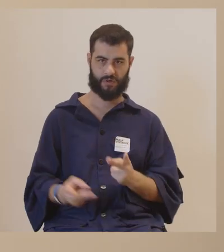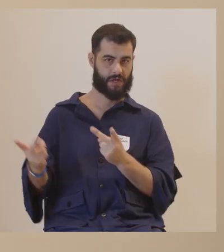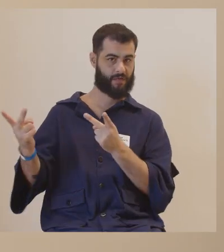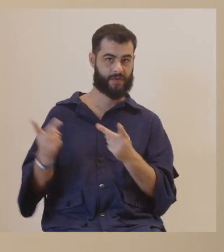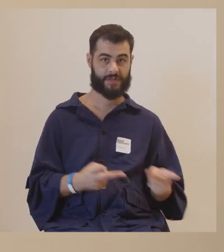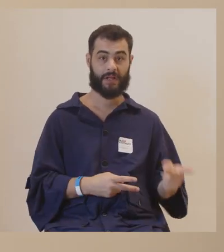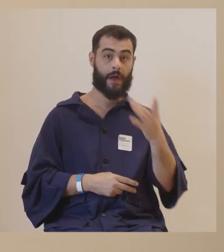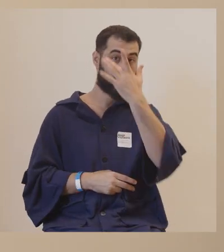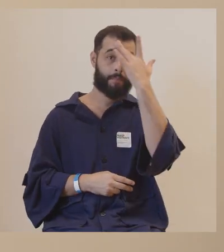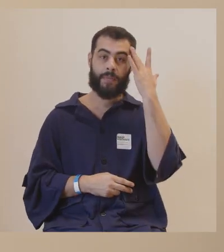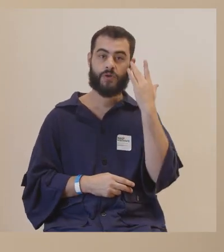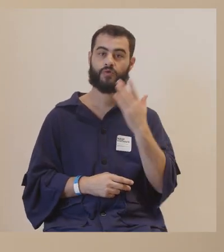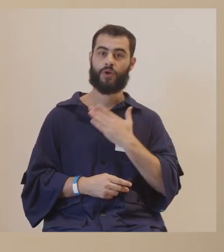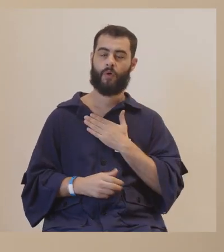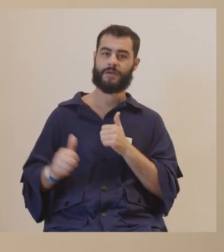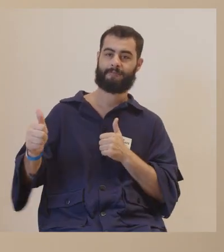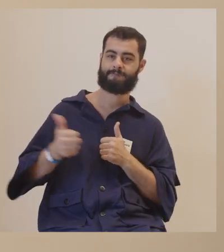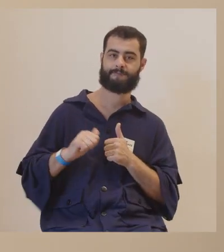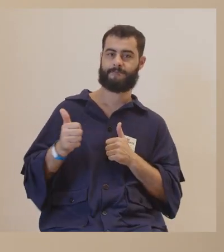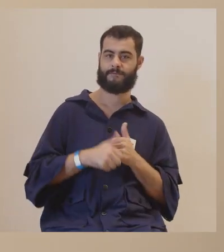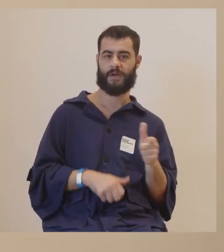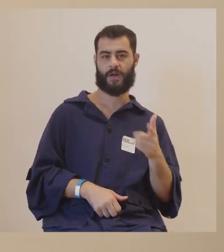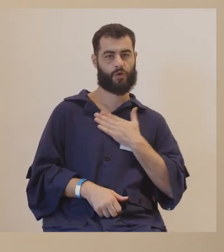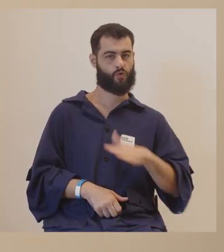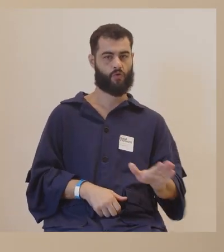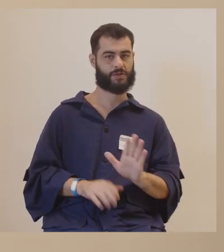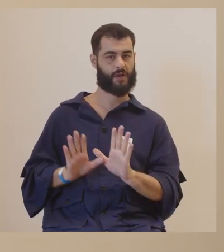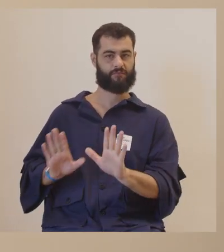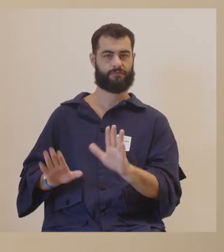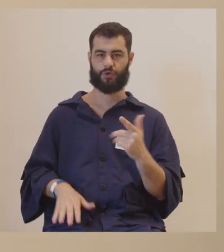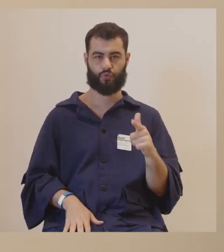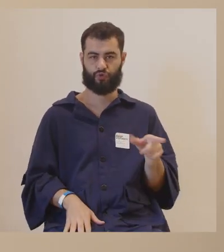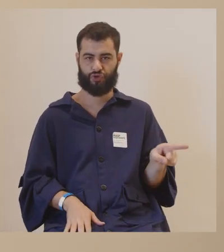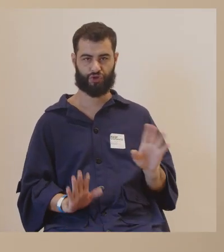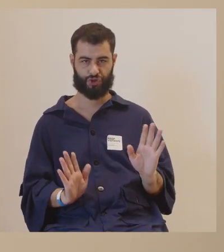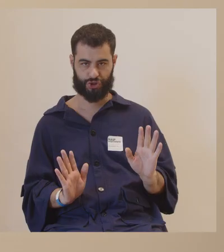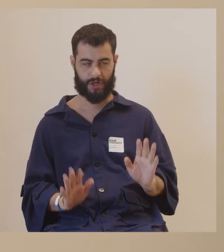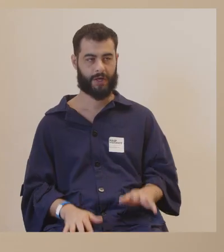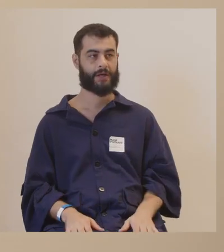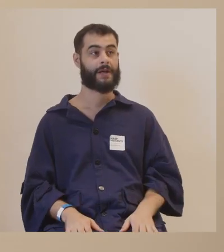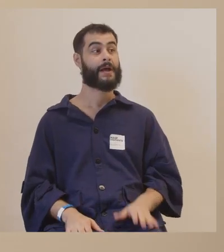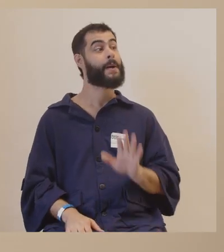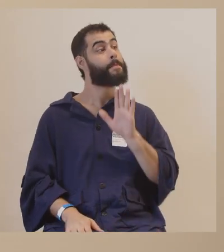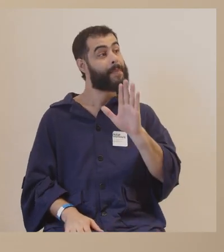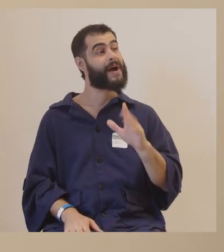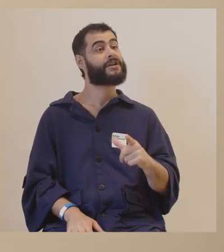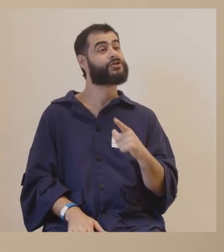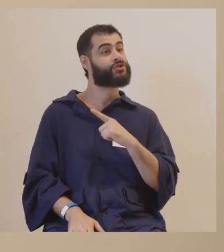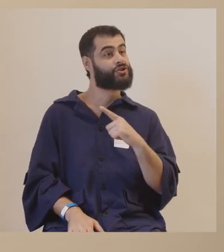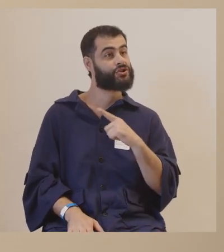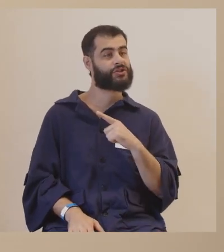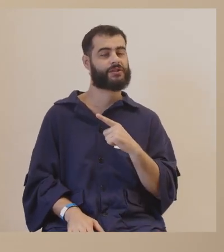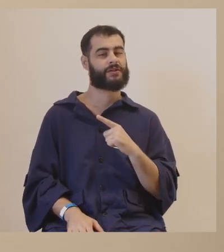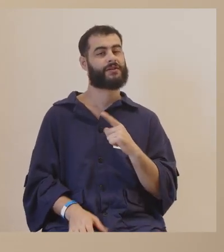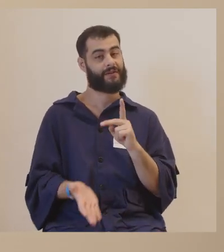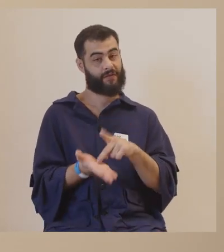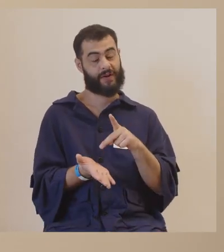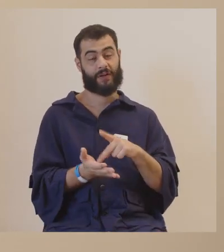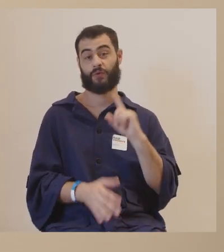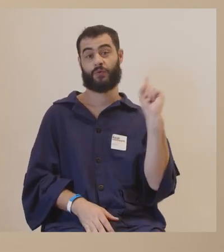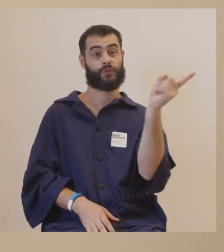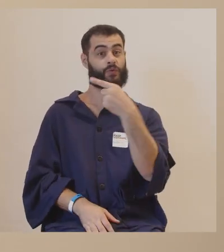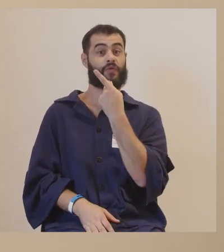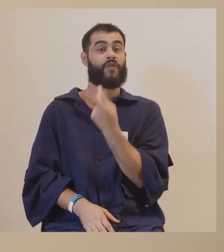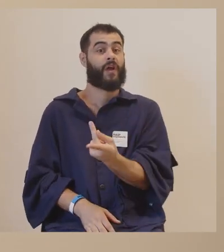discípulos, né, digamos assim, não gostava disso, mas tinha essa história de que os americanos, os jovens